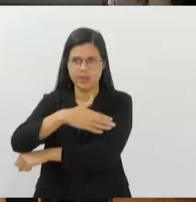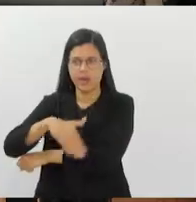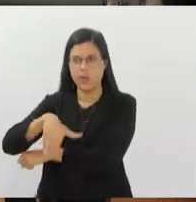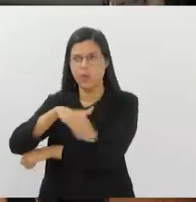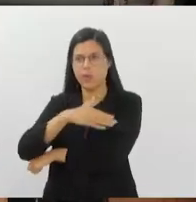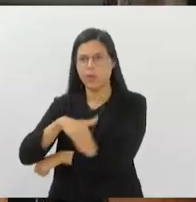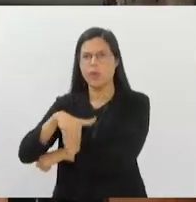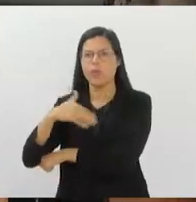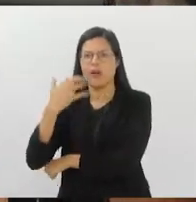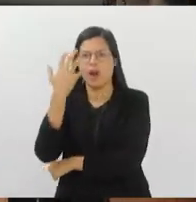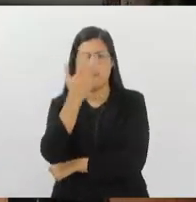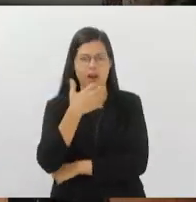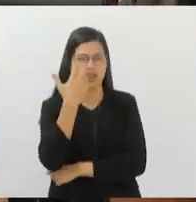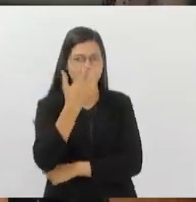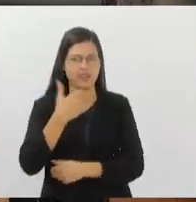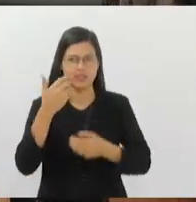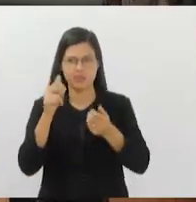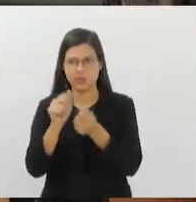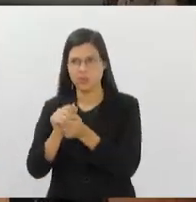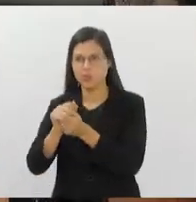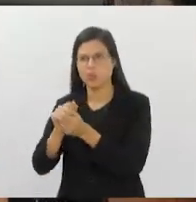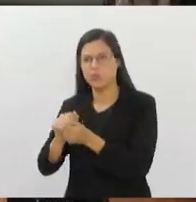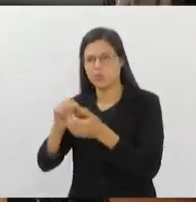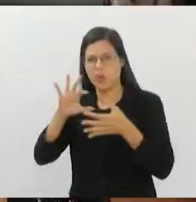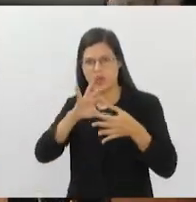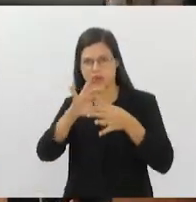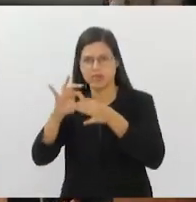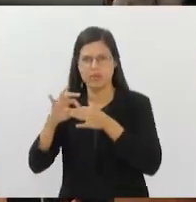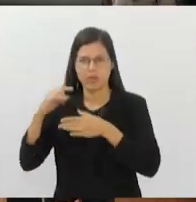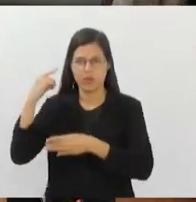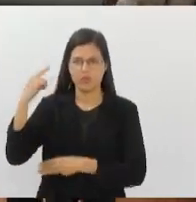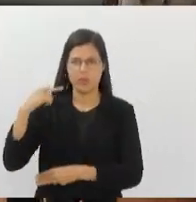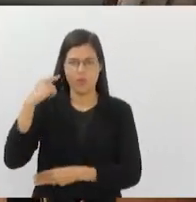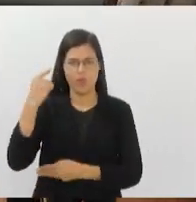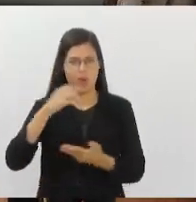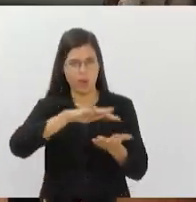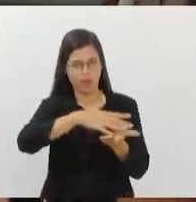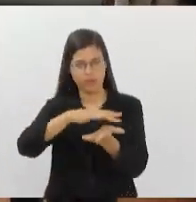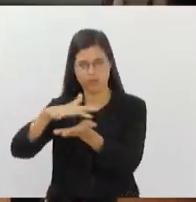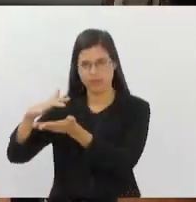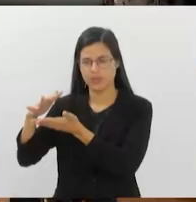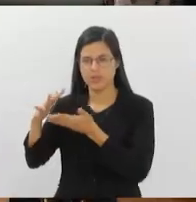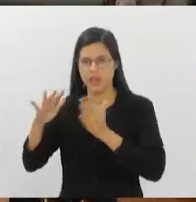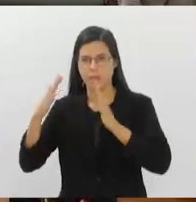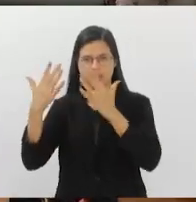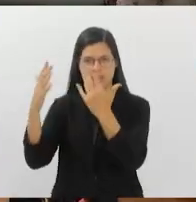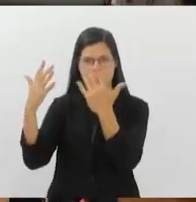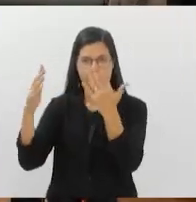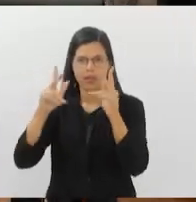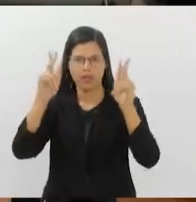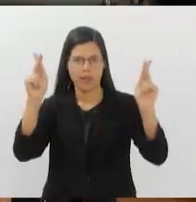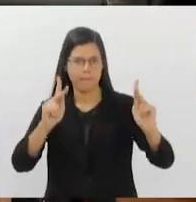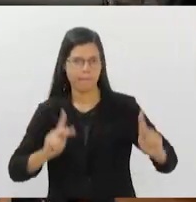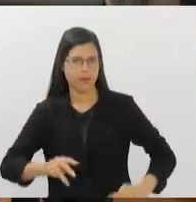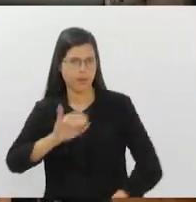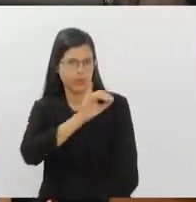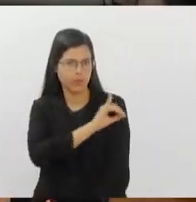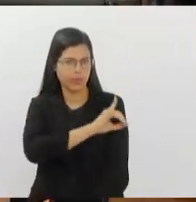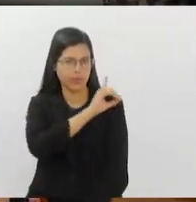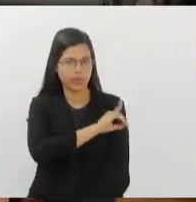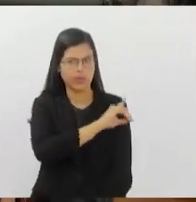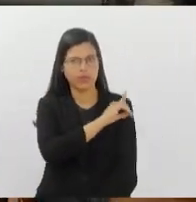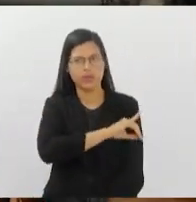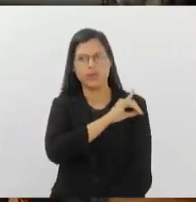ruas, cantando junto com loucura, o samba celebrando a paz. No Rio, no